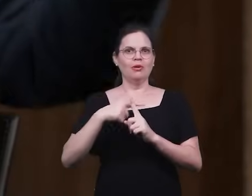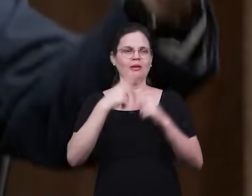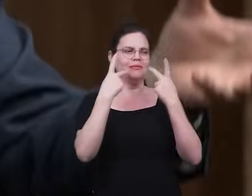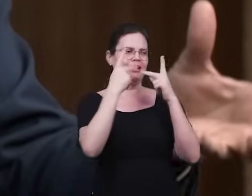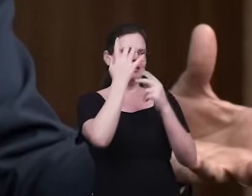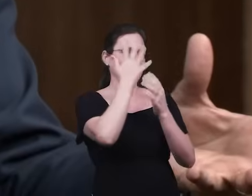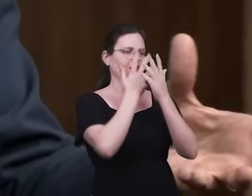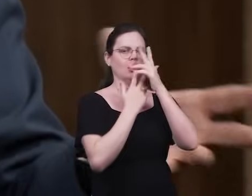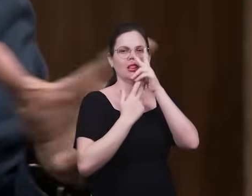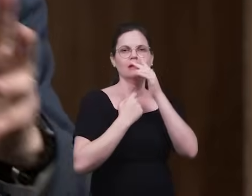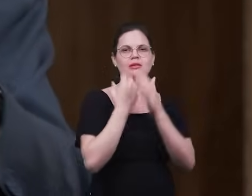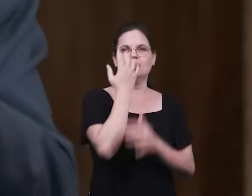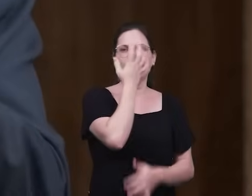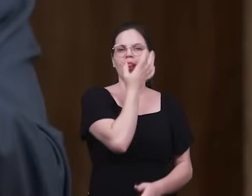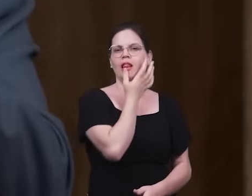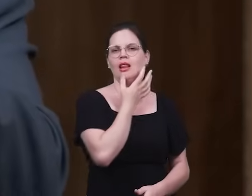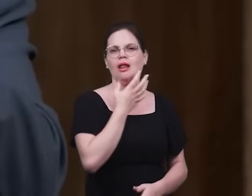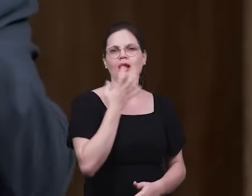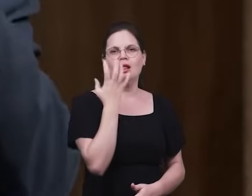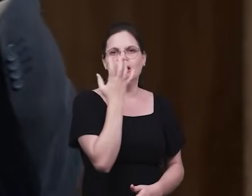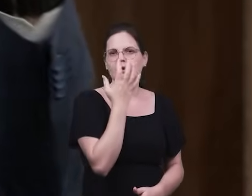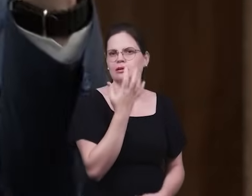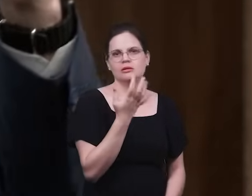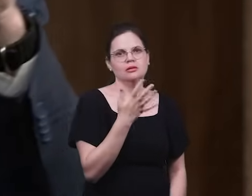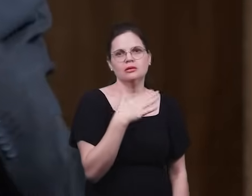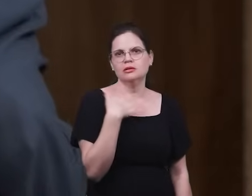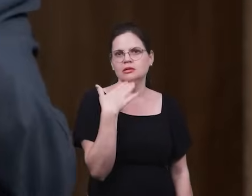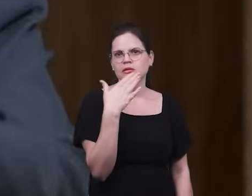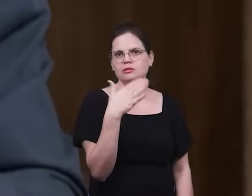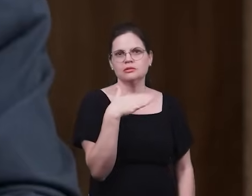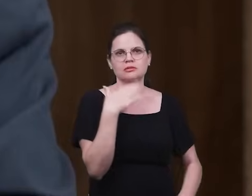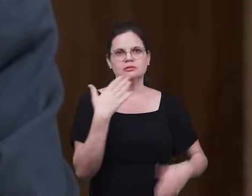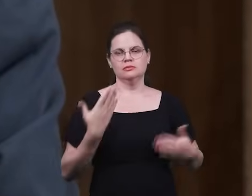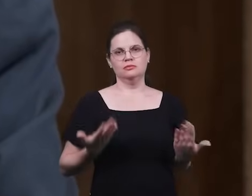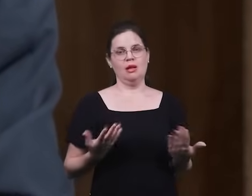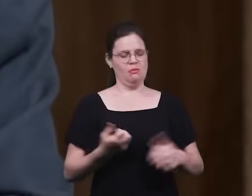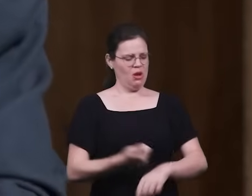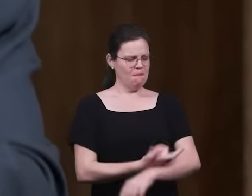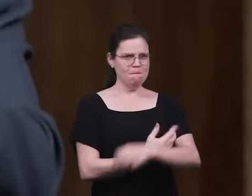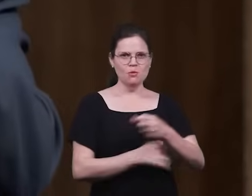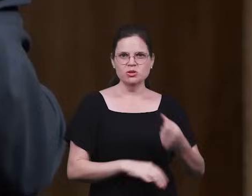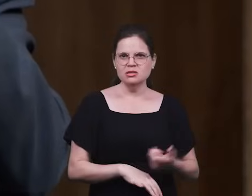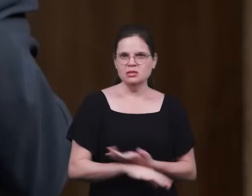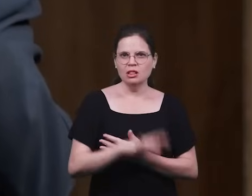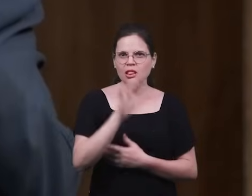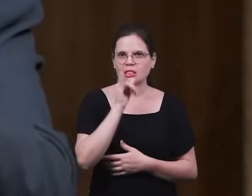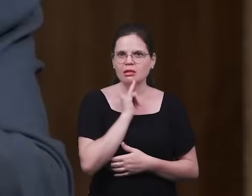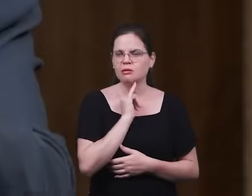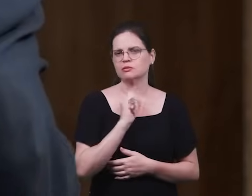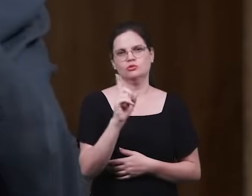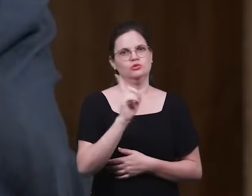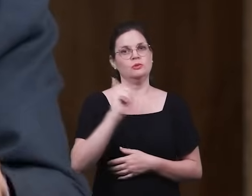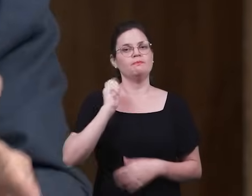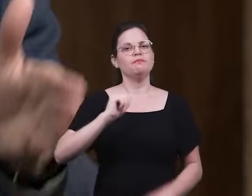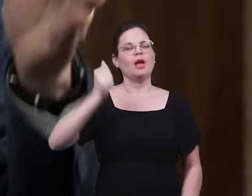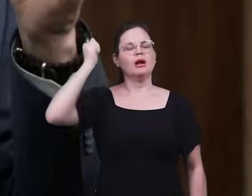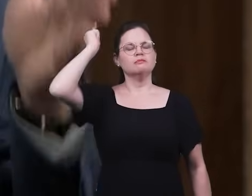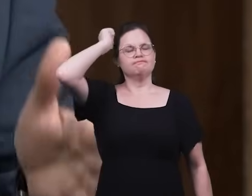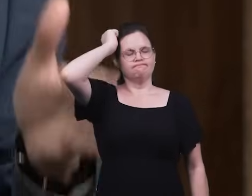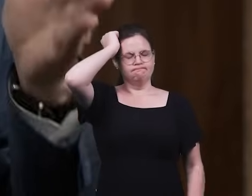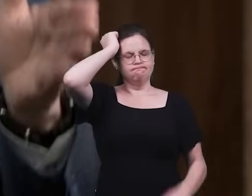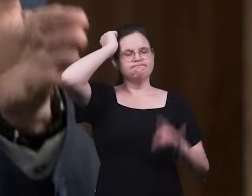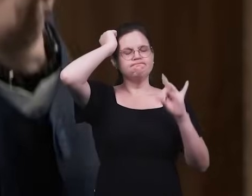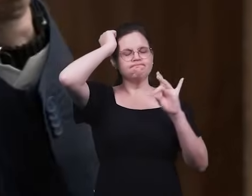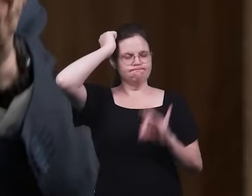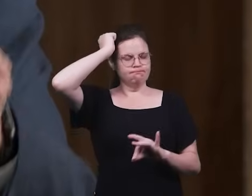eloquência alguma uma uma cena por emoção não O arrependimento a Vida